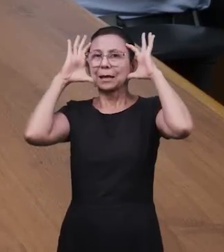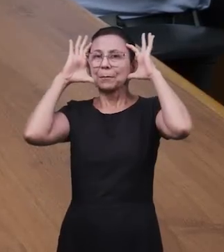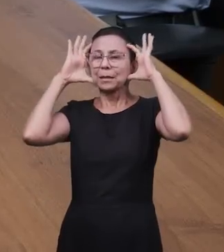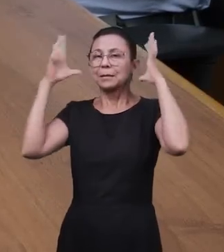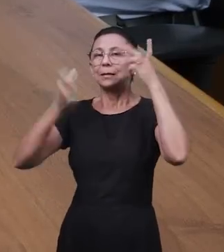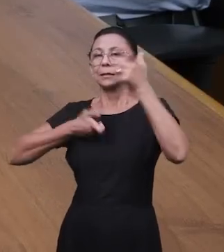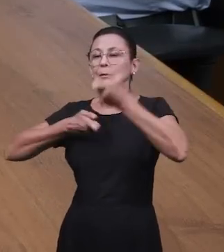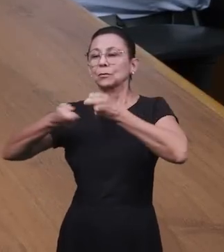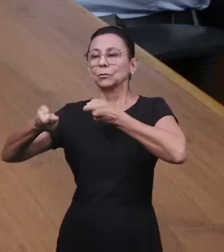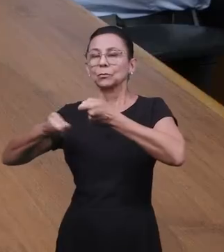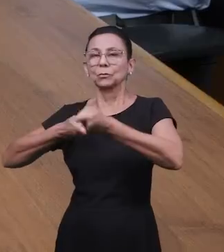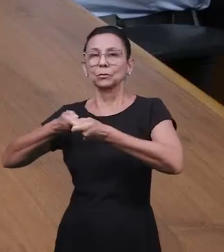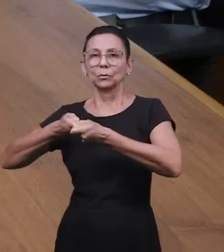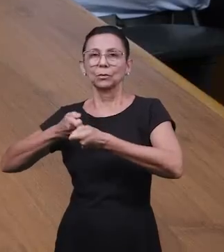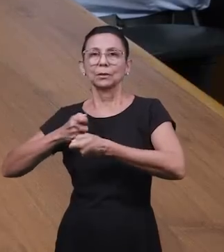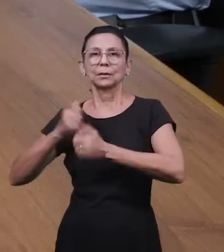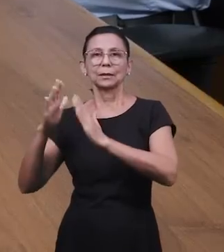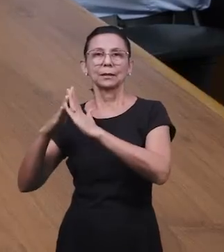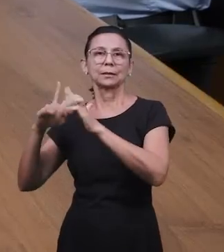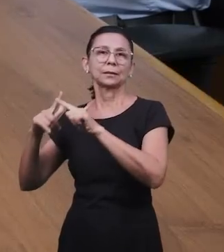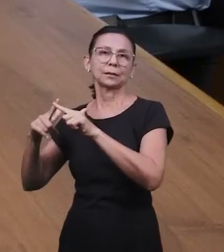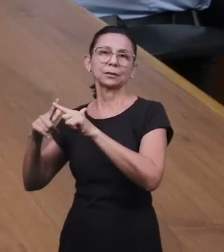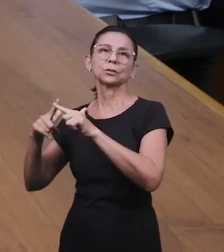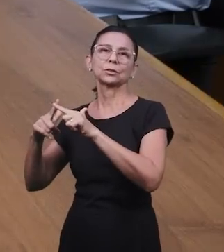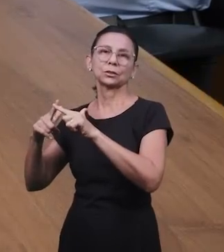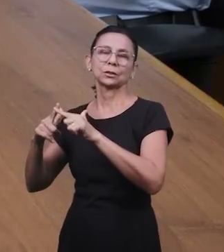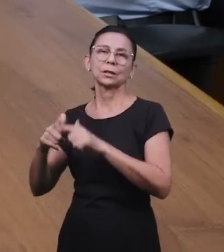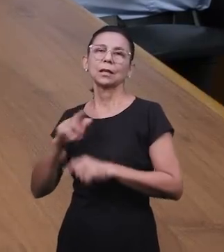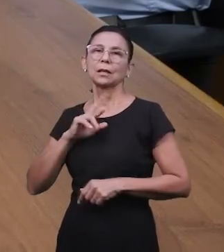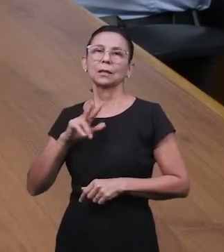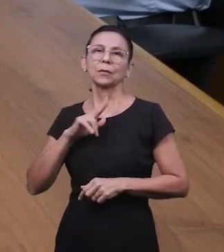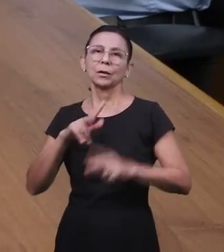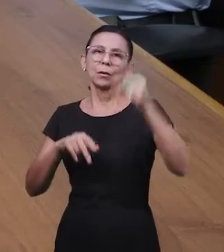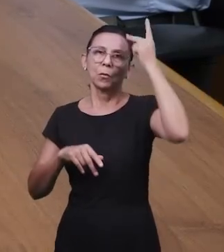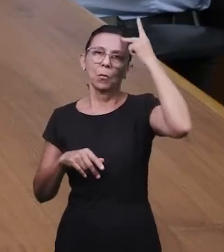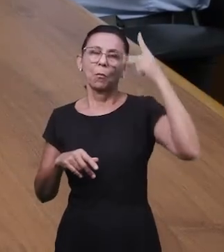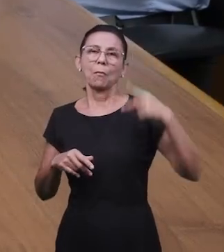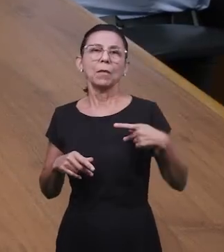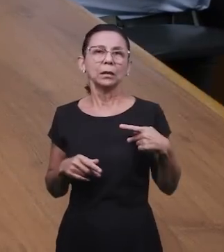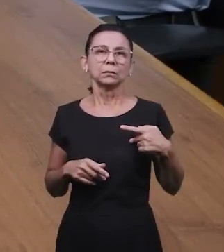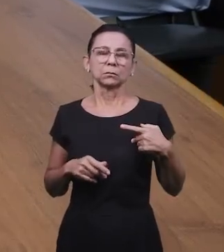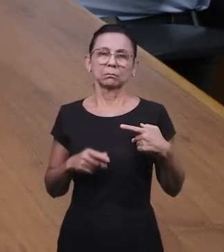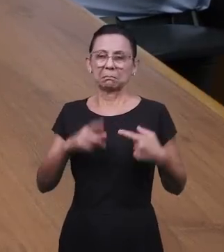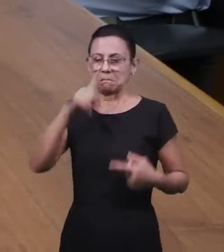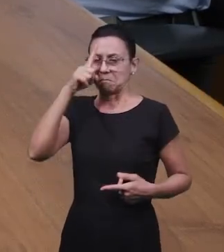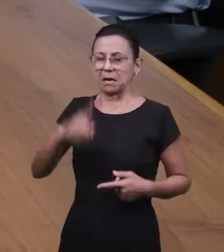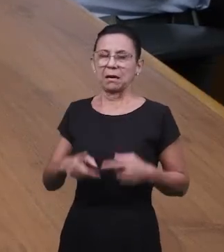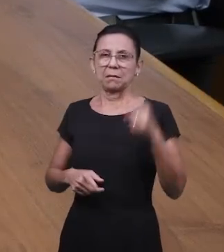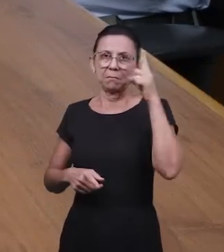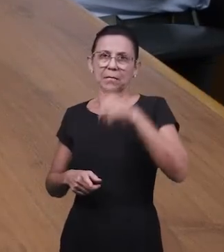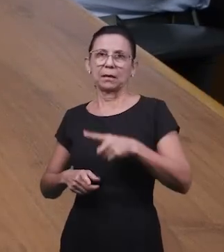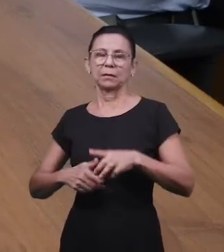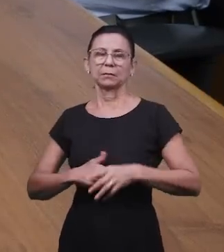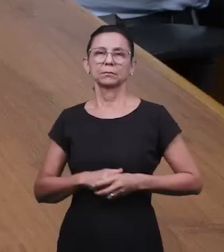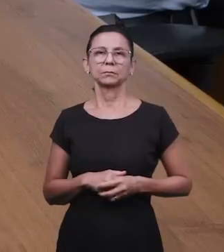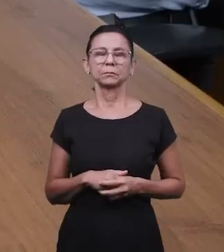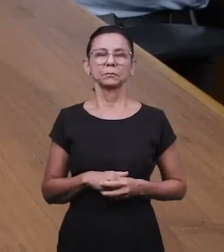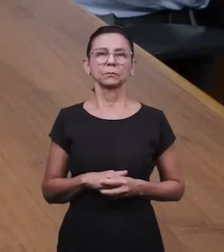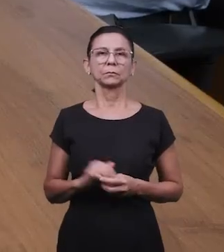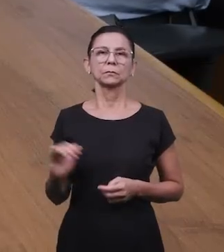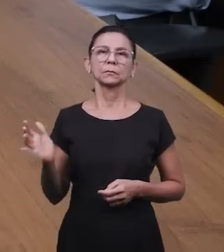a Jesus. Uma última pergunta, Diniz, para esse bloco nosso, essa edição do Conversas